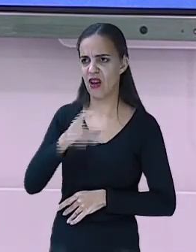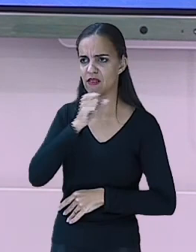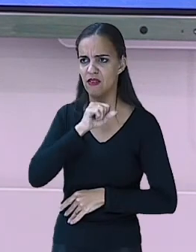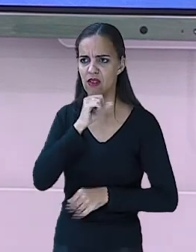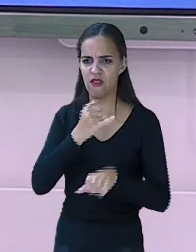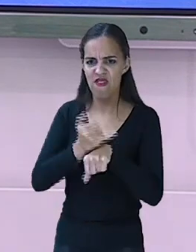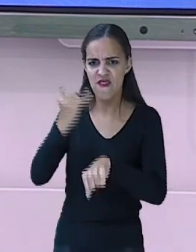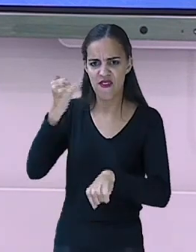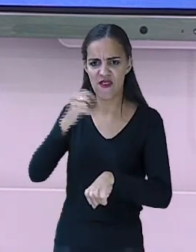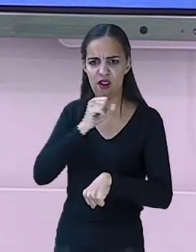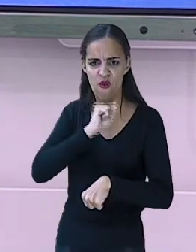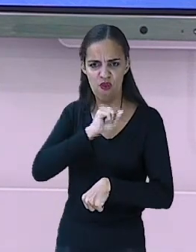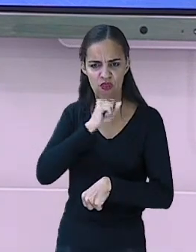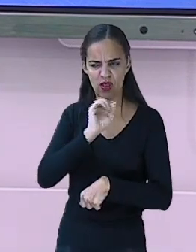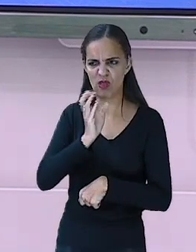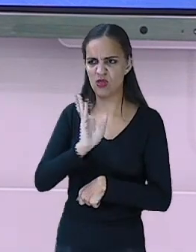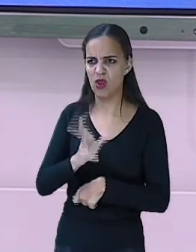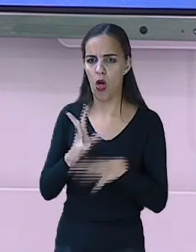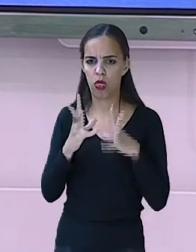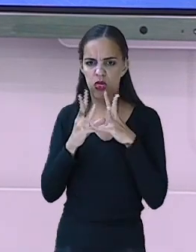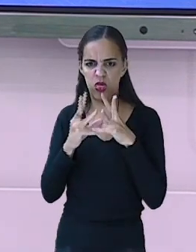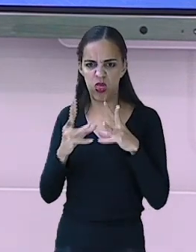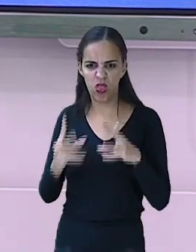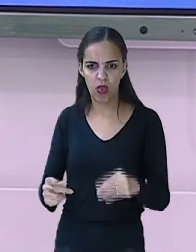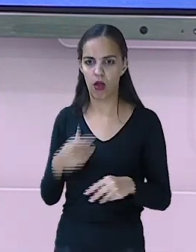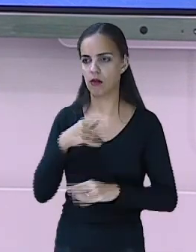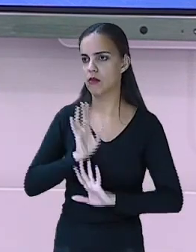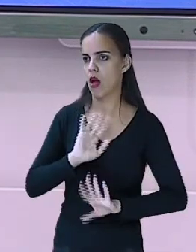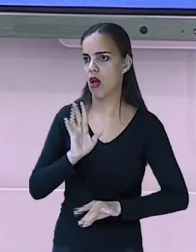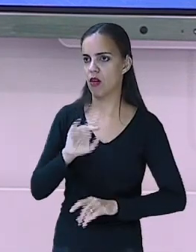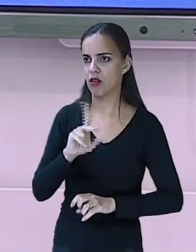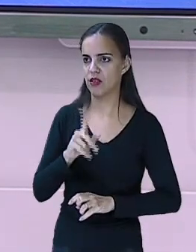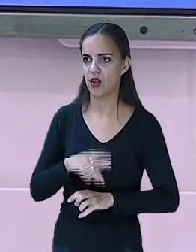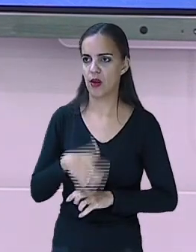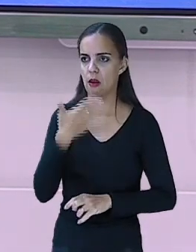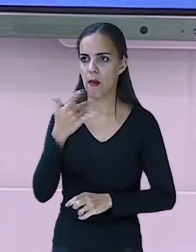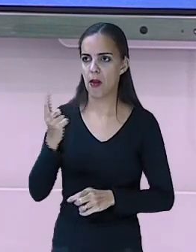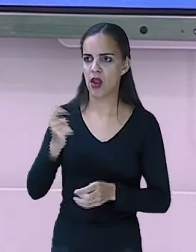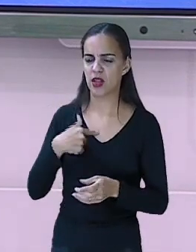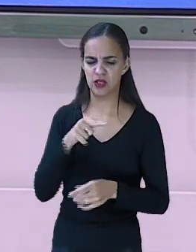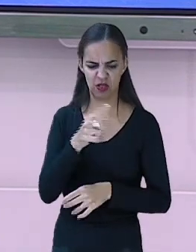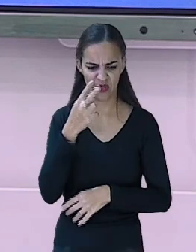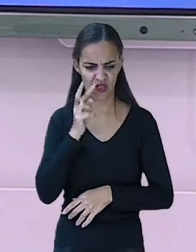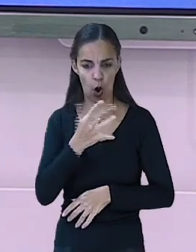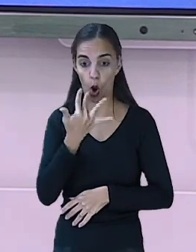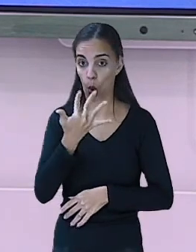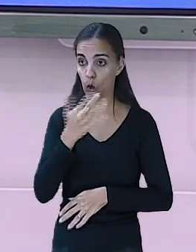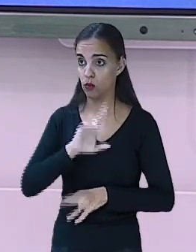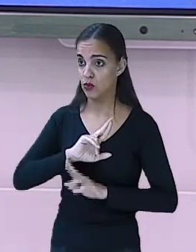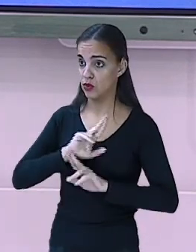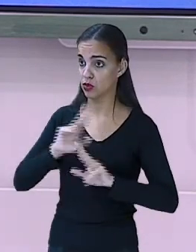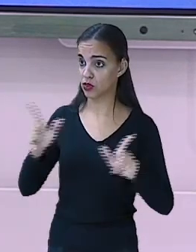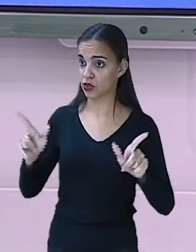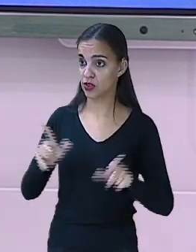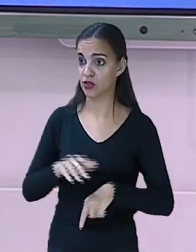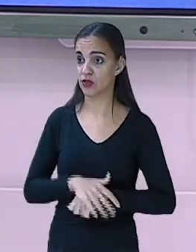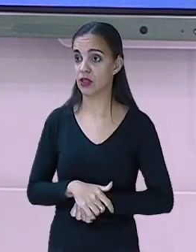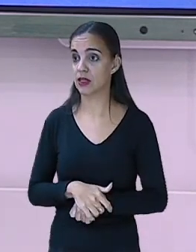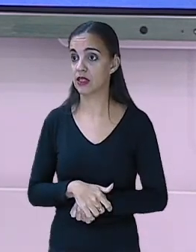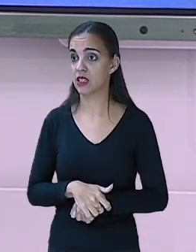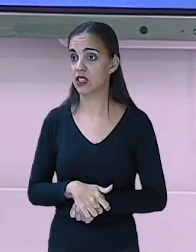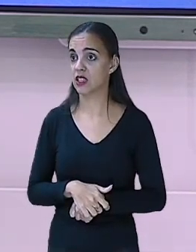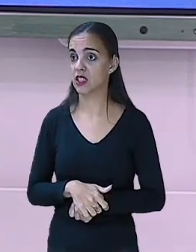formação da ferrugem já vai deixar o metal menos resistente uma cor diferente não é um bom negócio